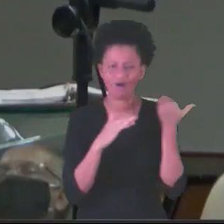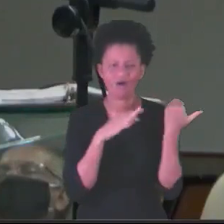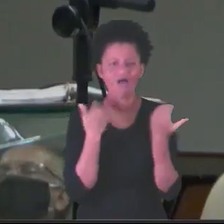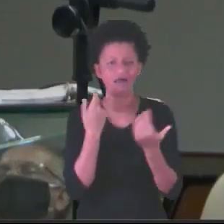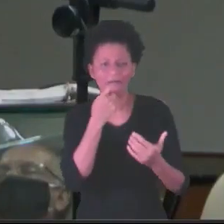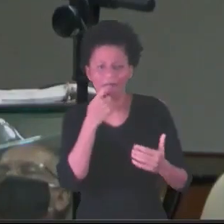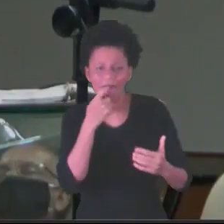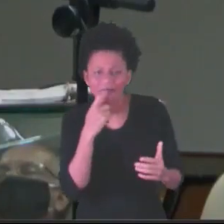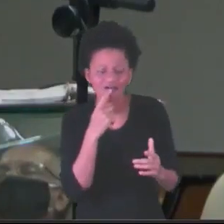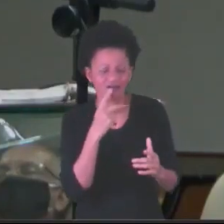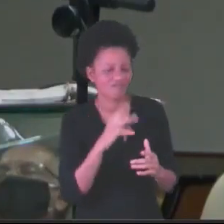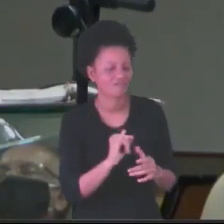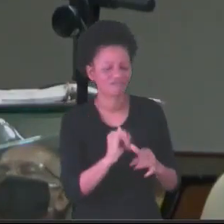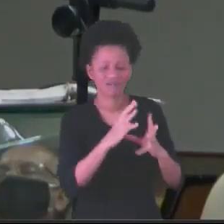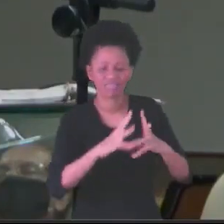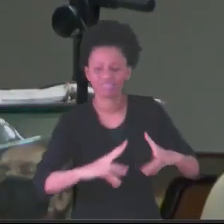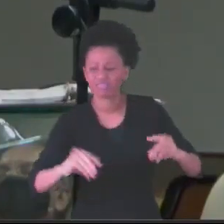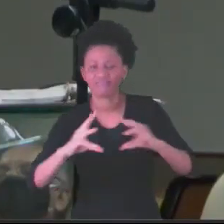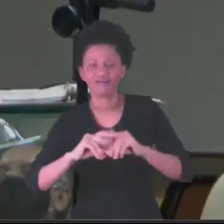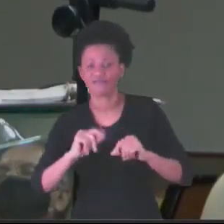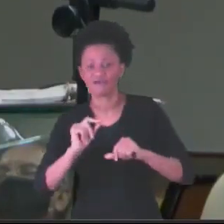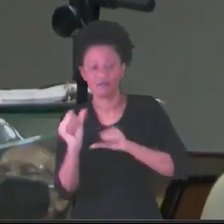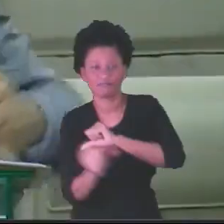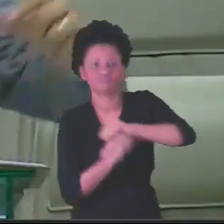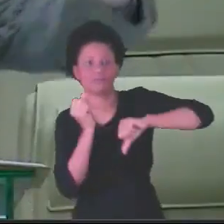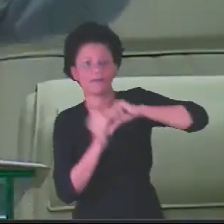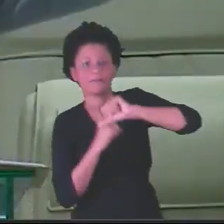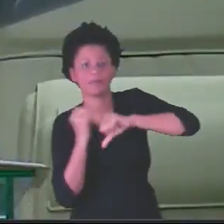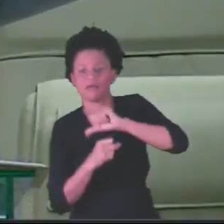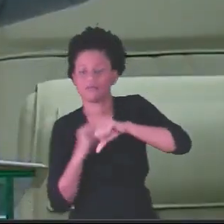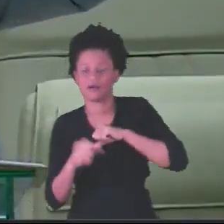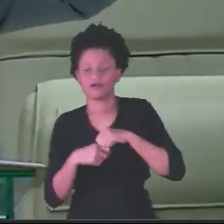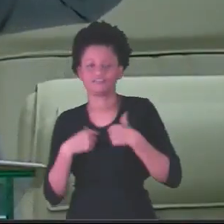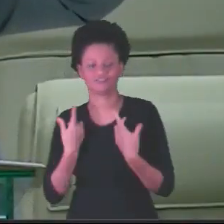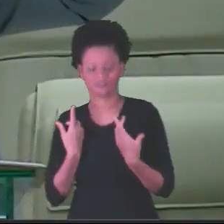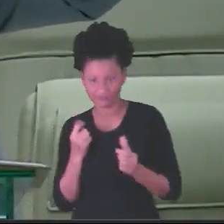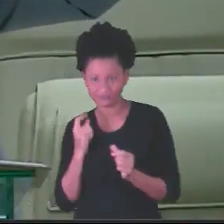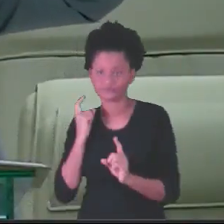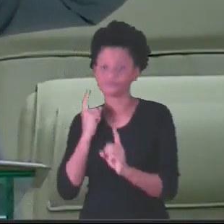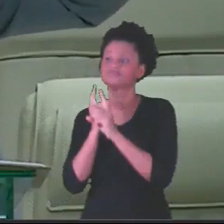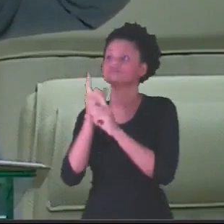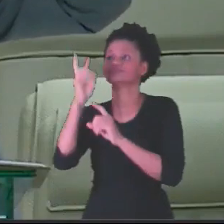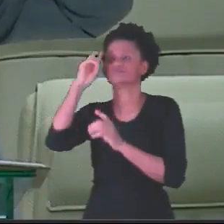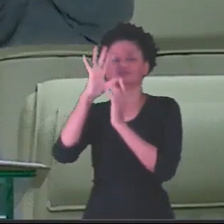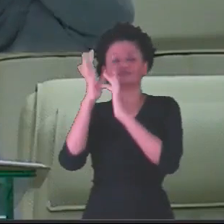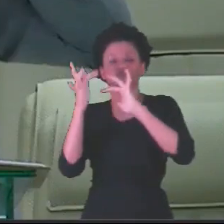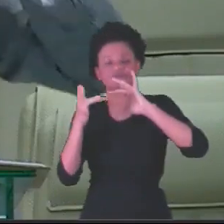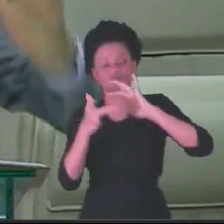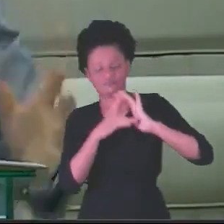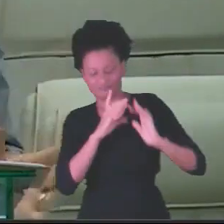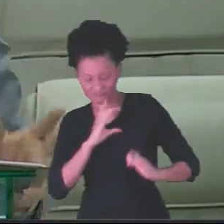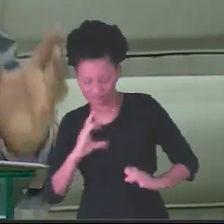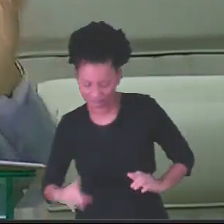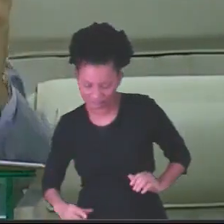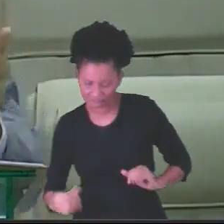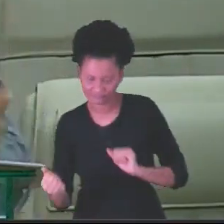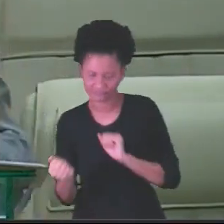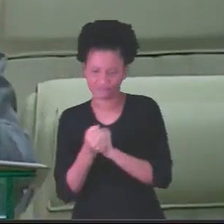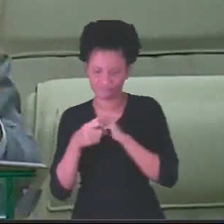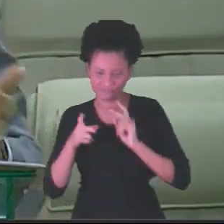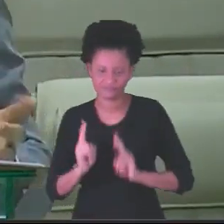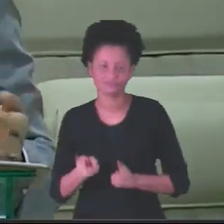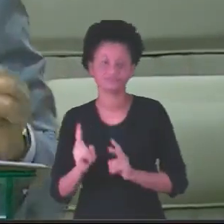passageiro tudo isso que eu falei ver um dia vai ser transformado e nós vamos nos encontrar com cristo e estamos com ele para todos sempre